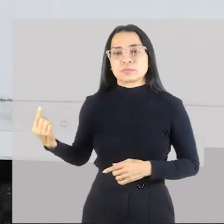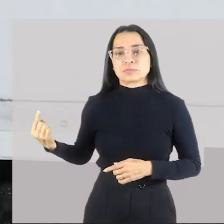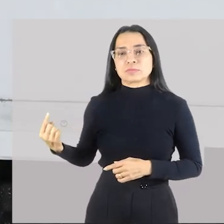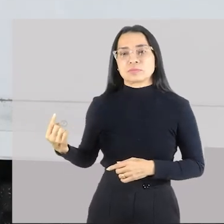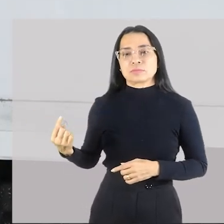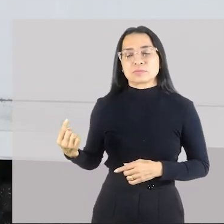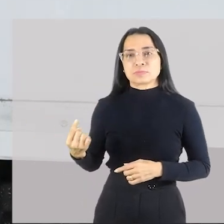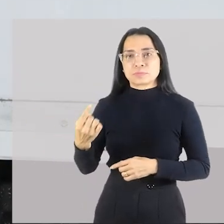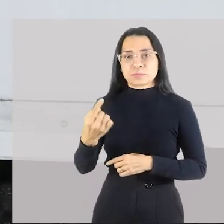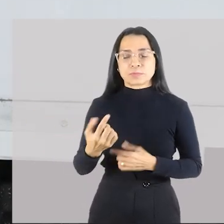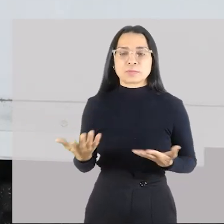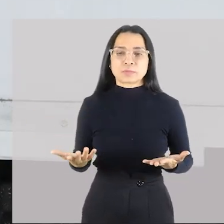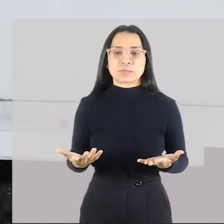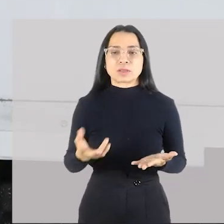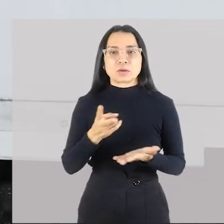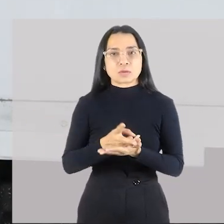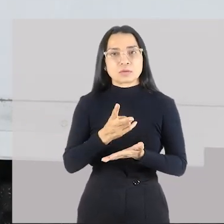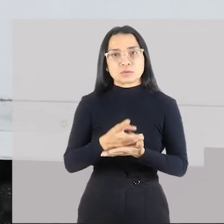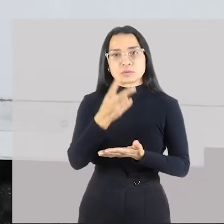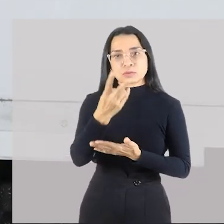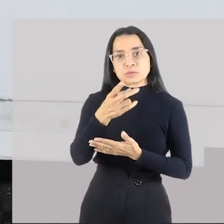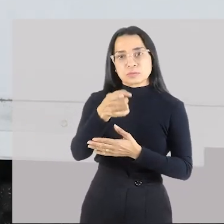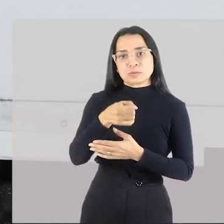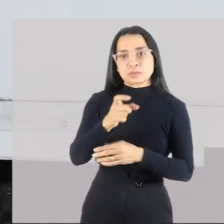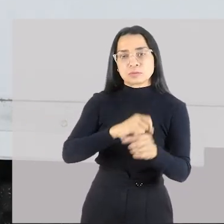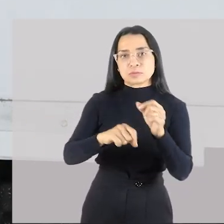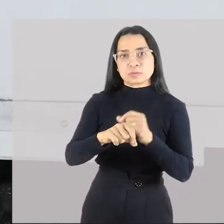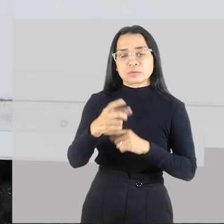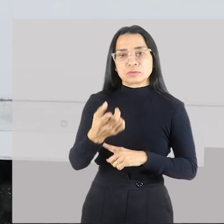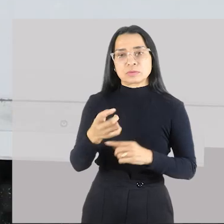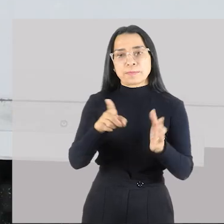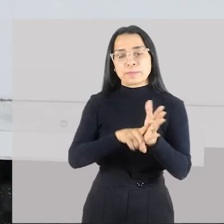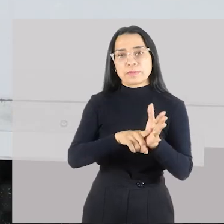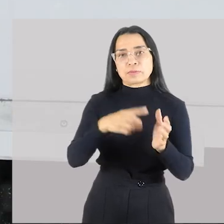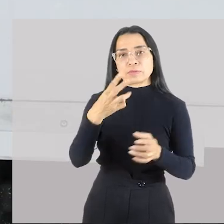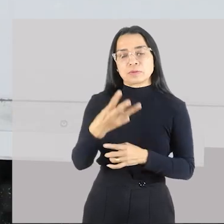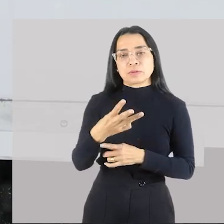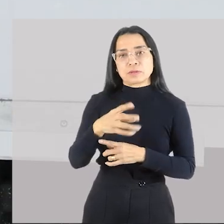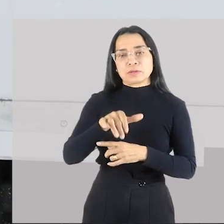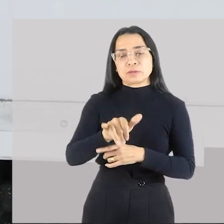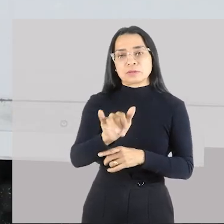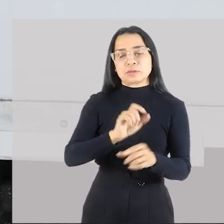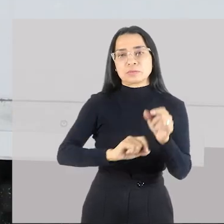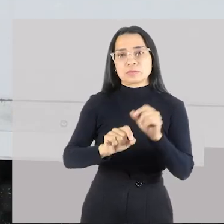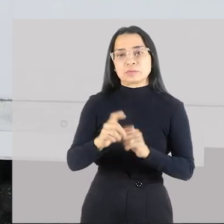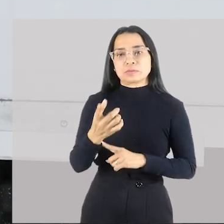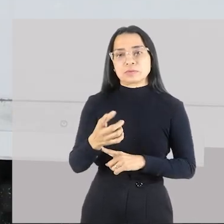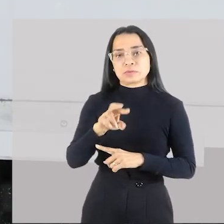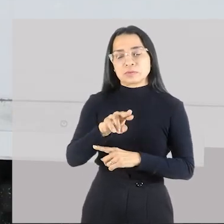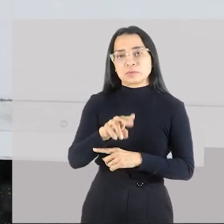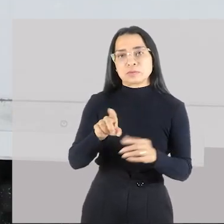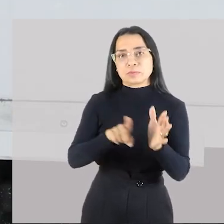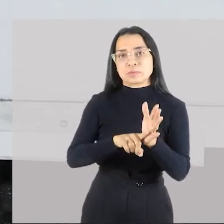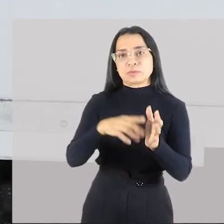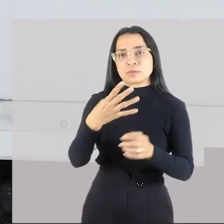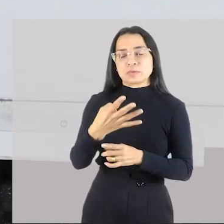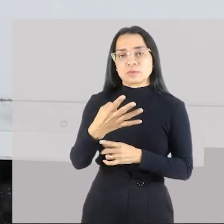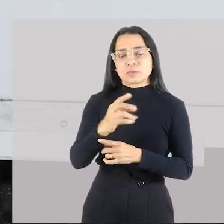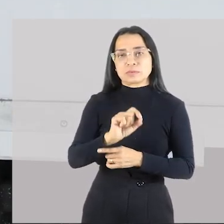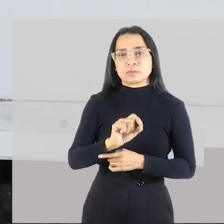Embaixo, não mexi, continua 2x menos 3y igual a menos